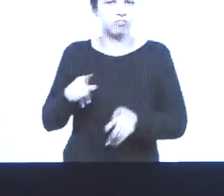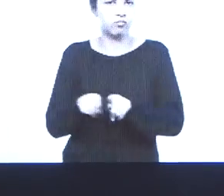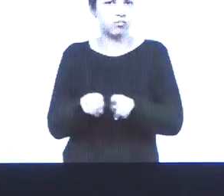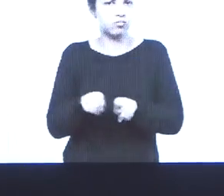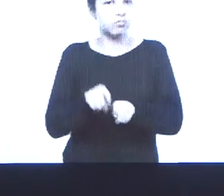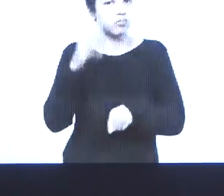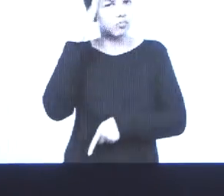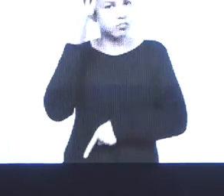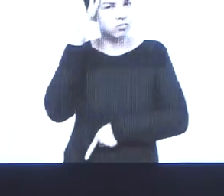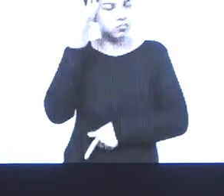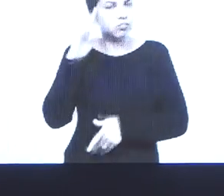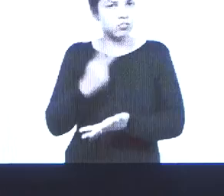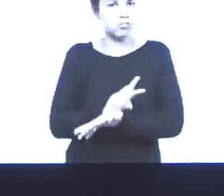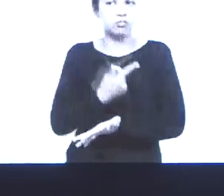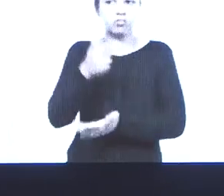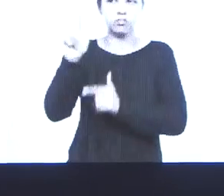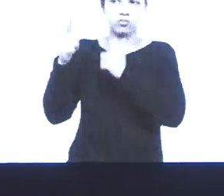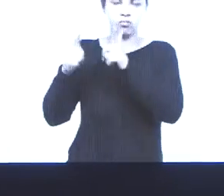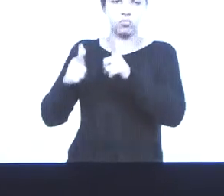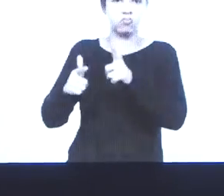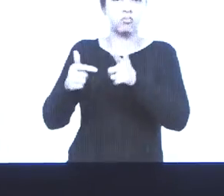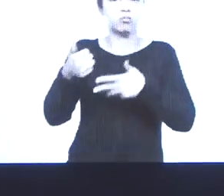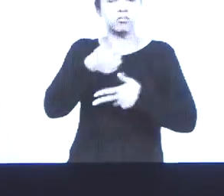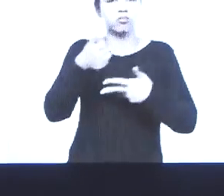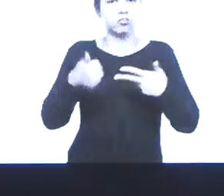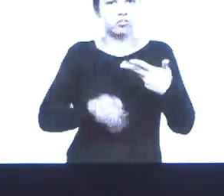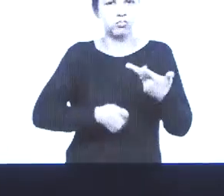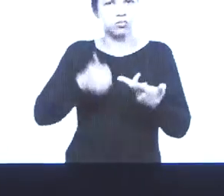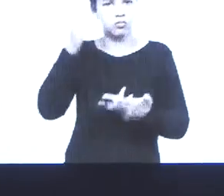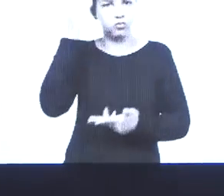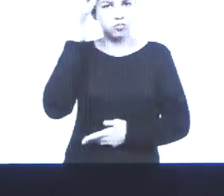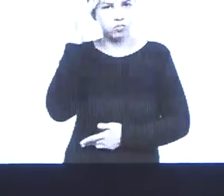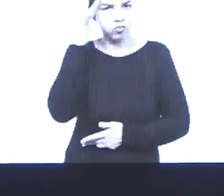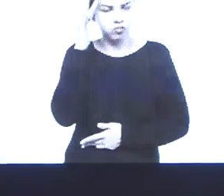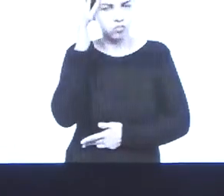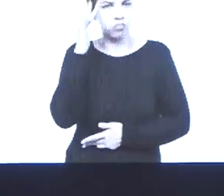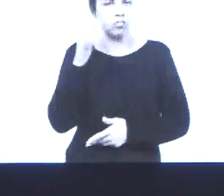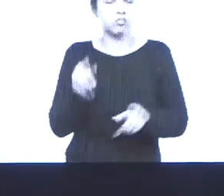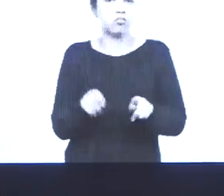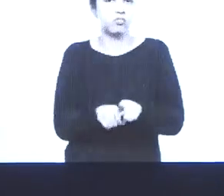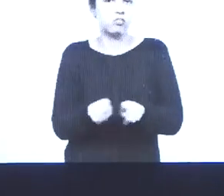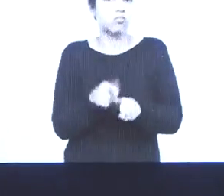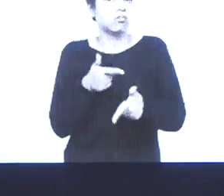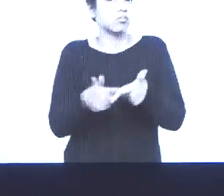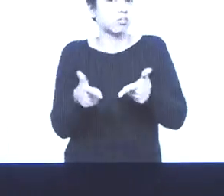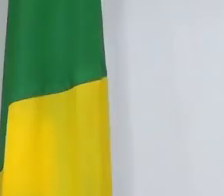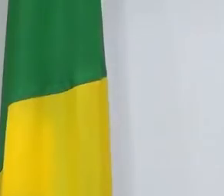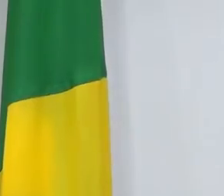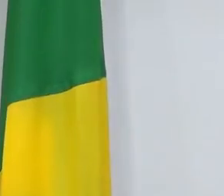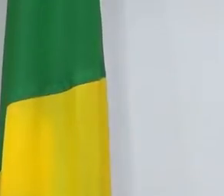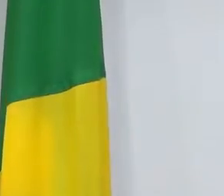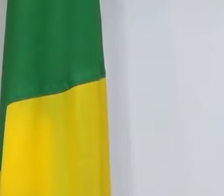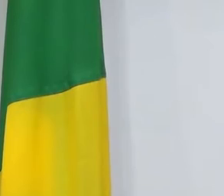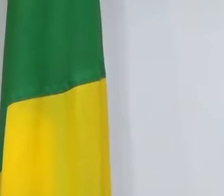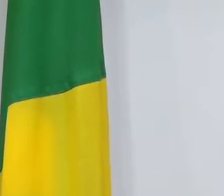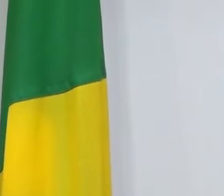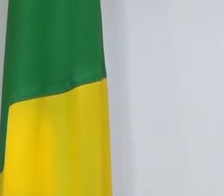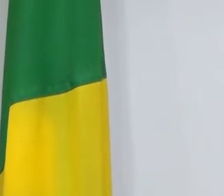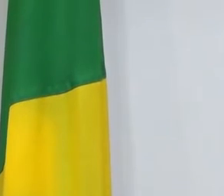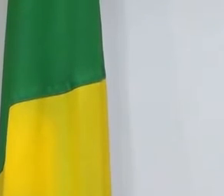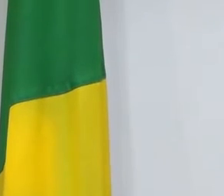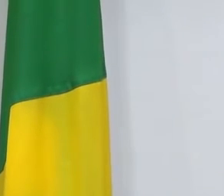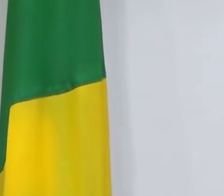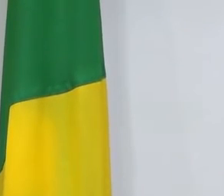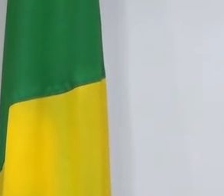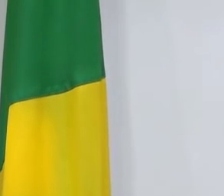durante a fala no plenário o presidente da caixa e aproveito para convidar os deputados para o 18º congresso de rádio e televisão que ocorre entre os dias